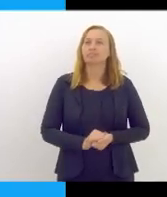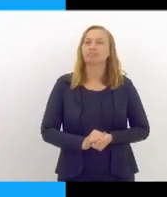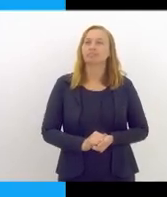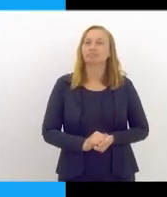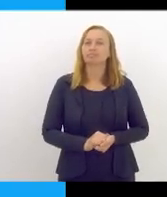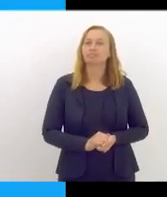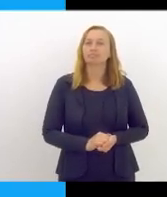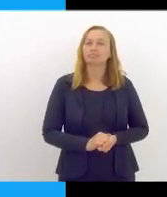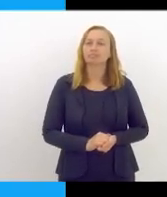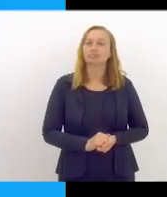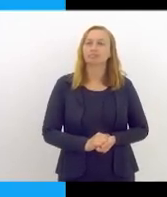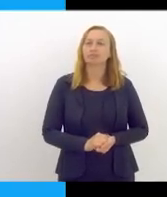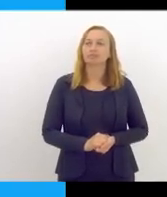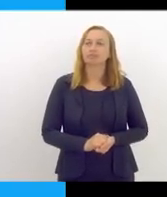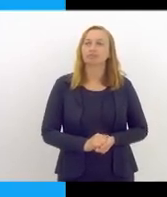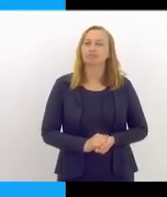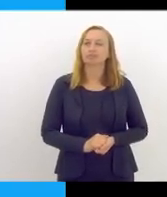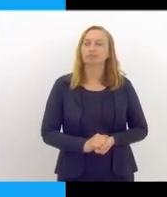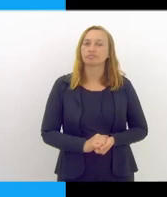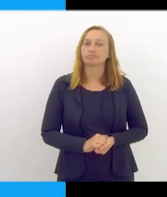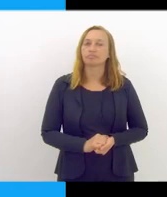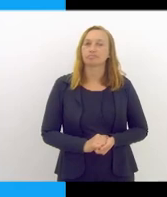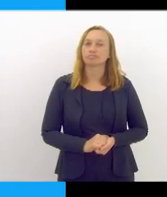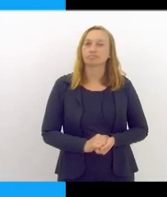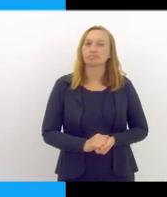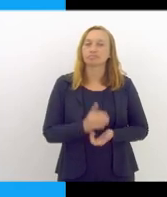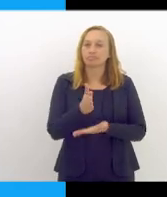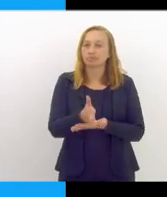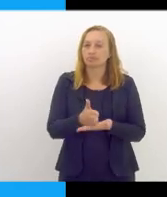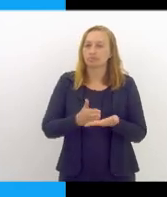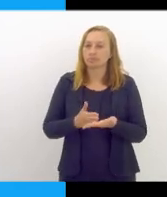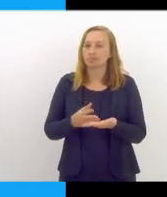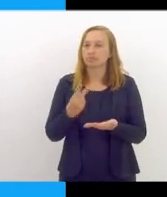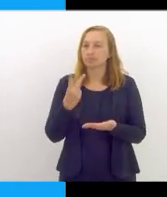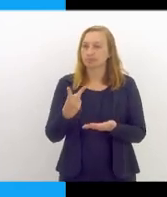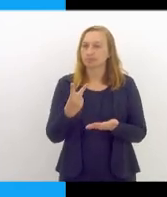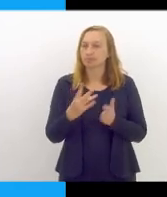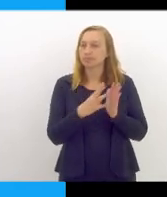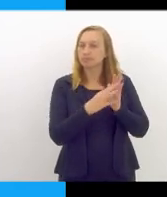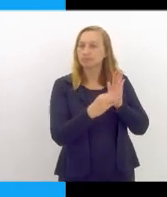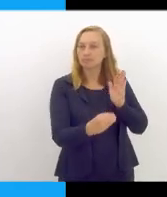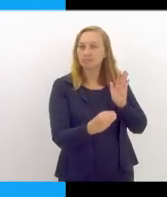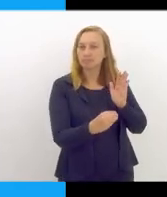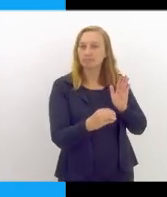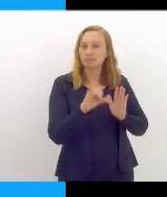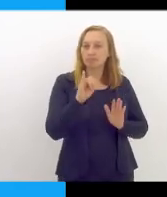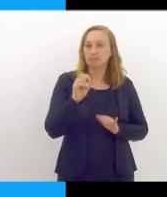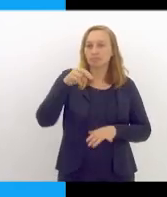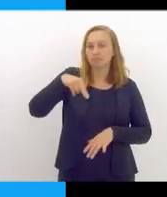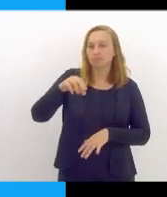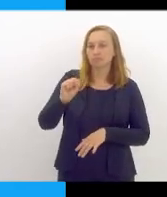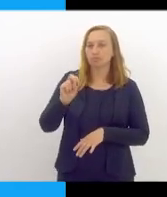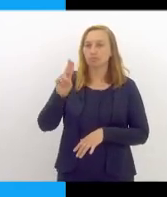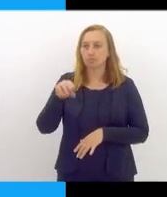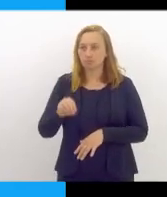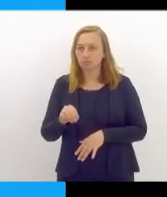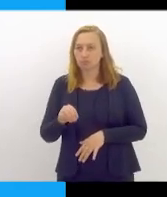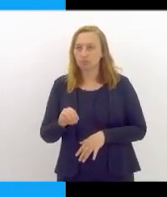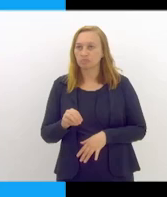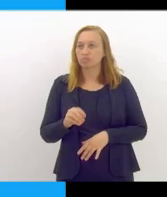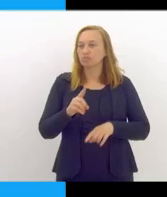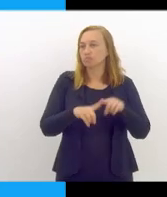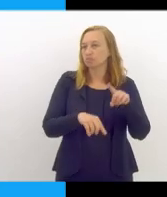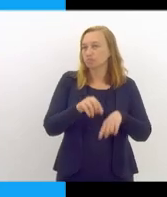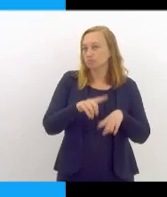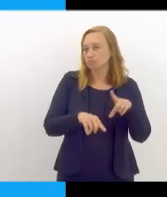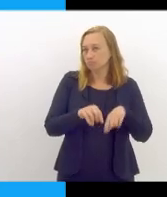então meu minha apresentação tá dividida em duas partes uma parte né mais introdutória do que é um modelo de